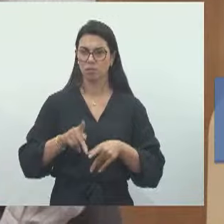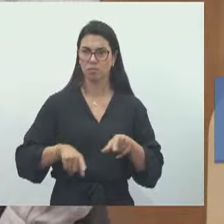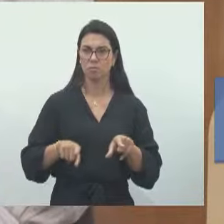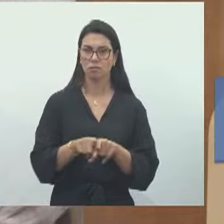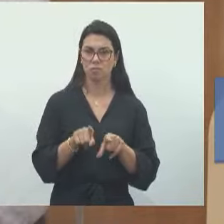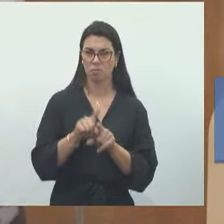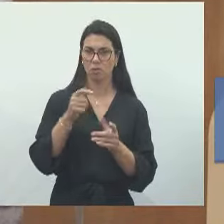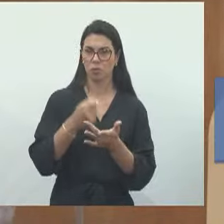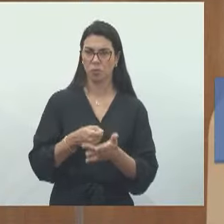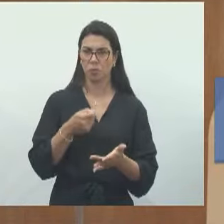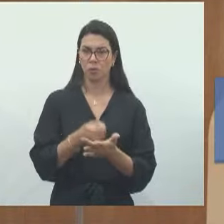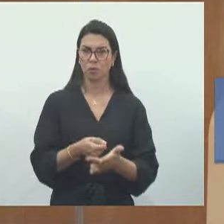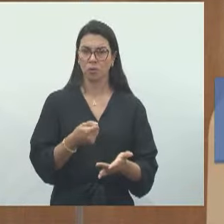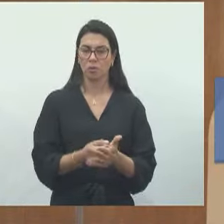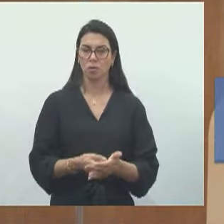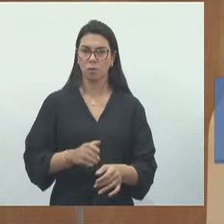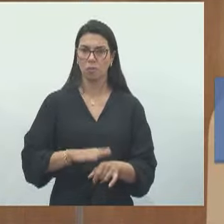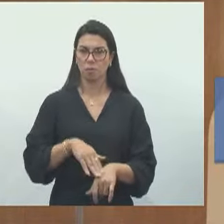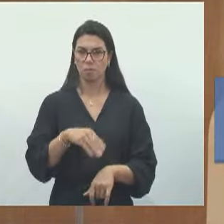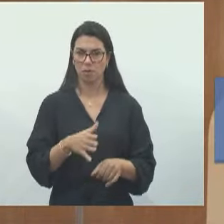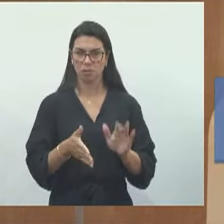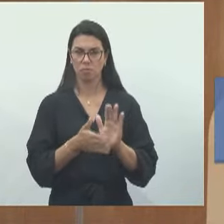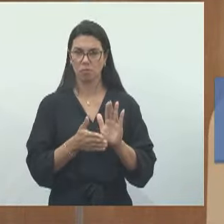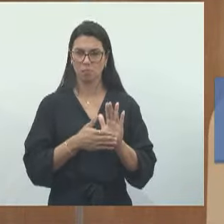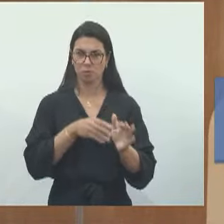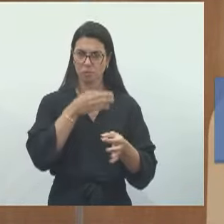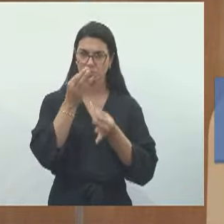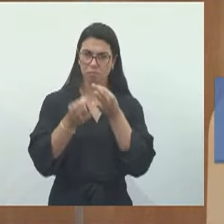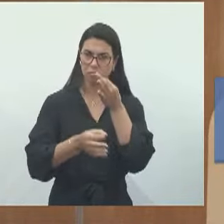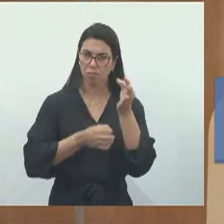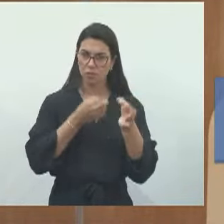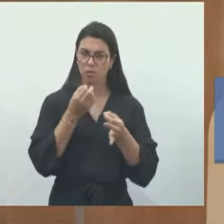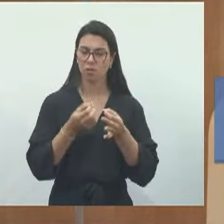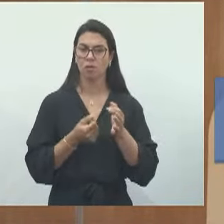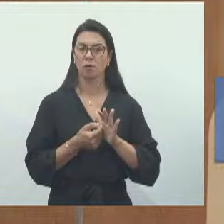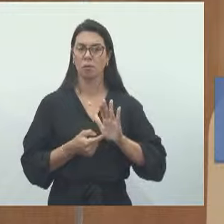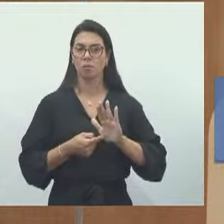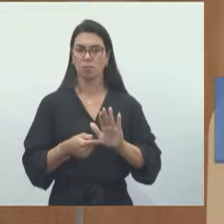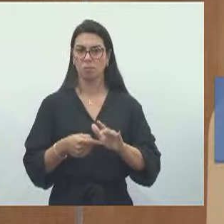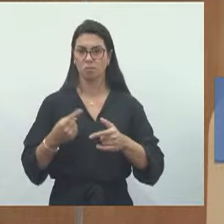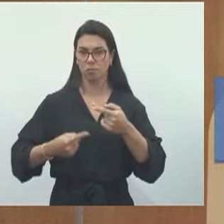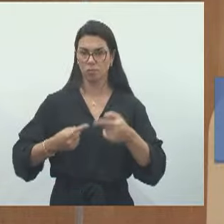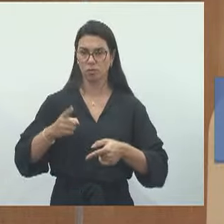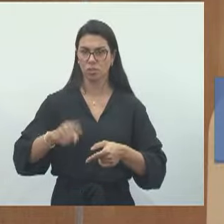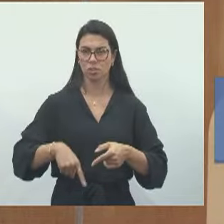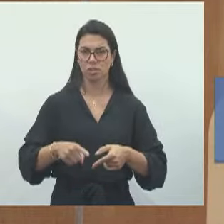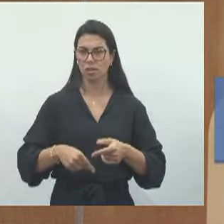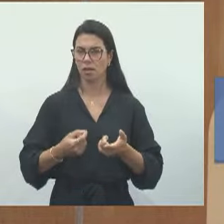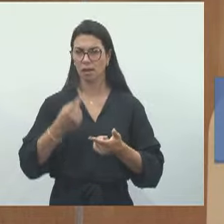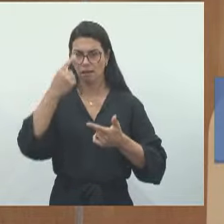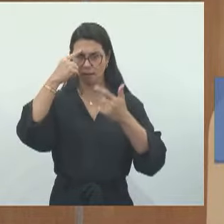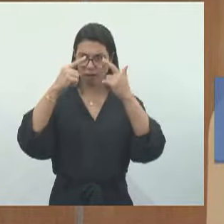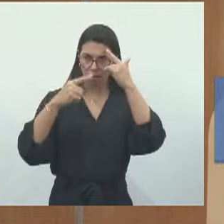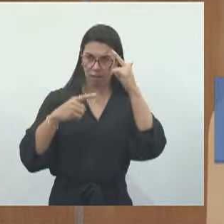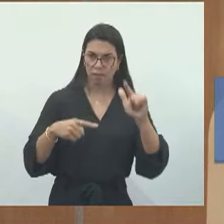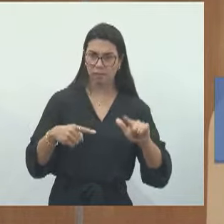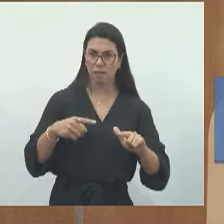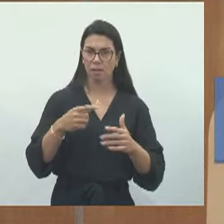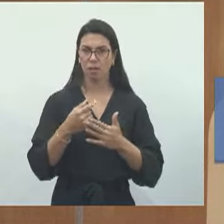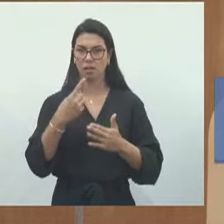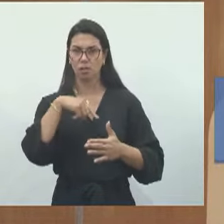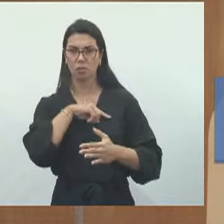cobrar mais, começa a dar mais proposta, mais sugestão, e a política é isso, né, a política é um debate de ideias, aonde você coloca as